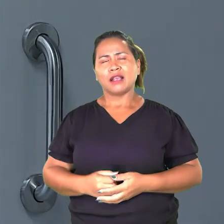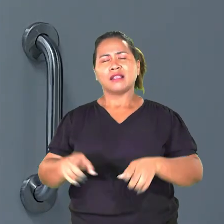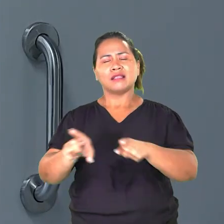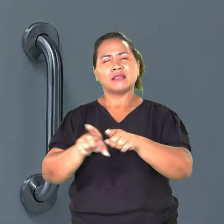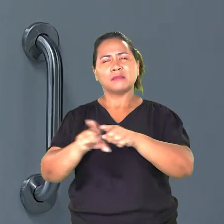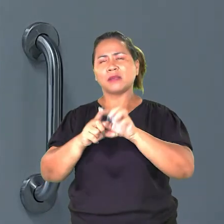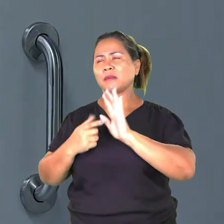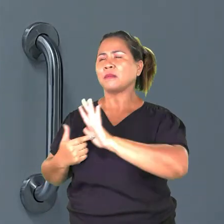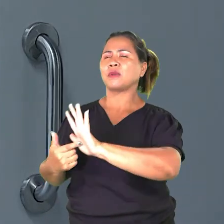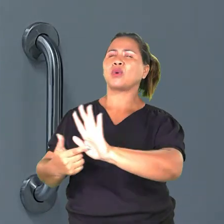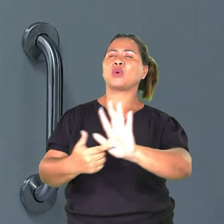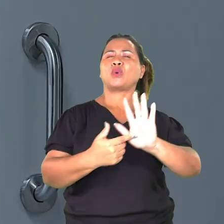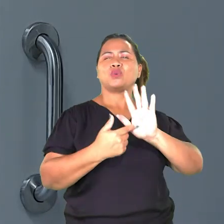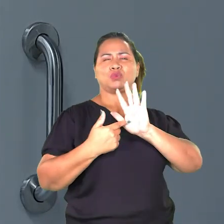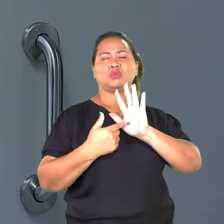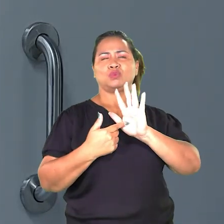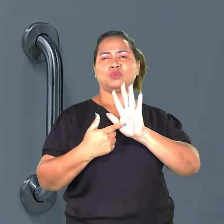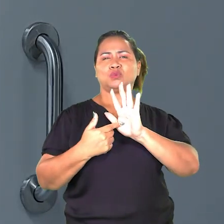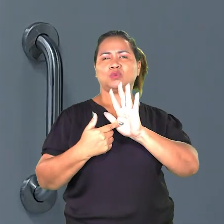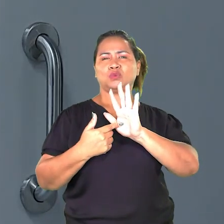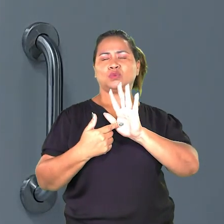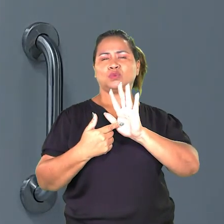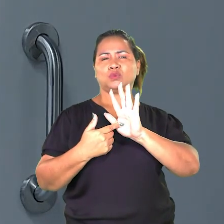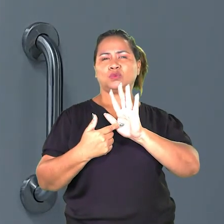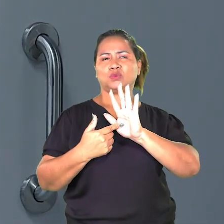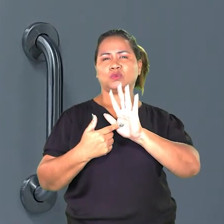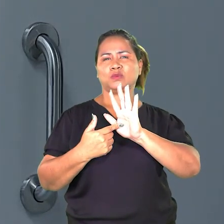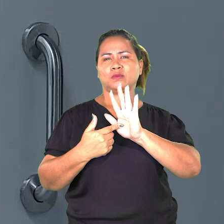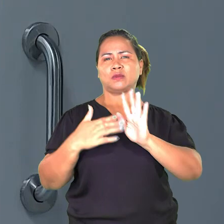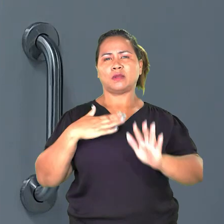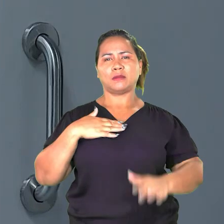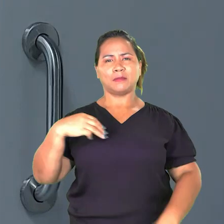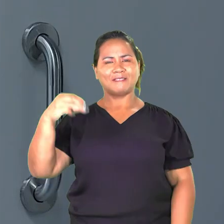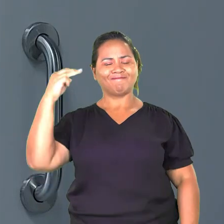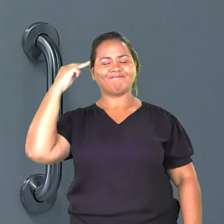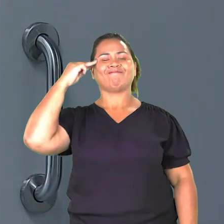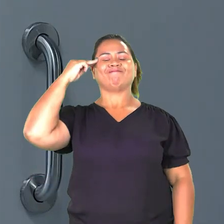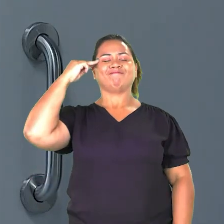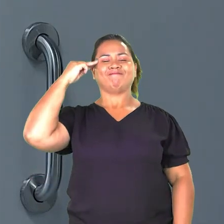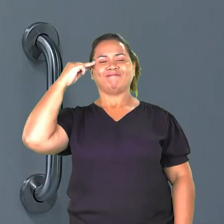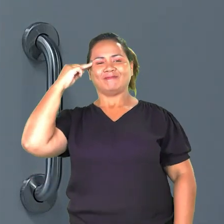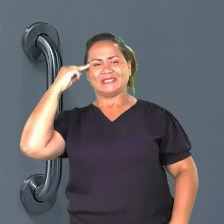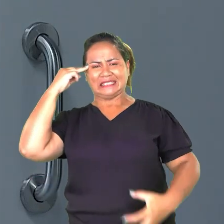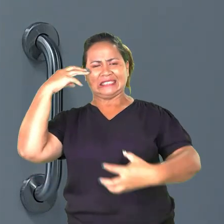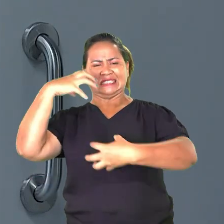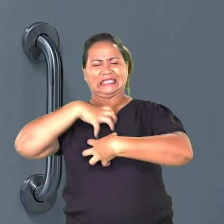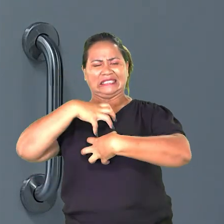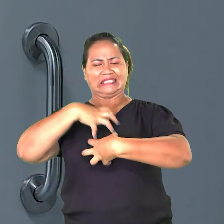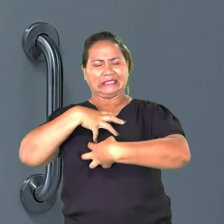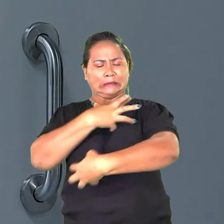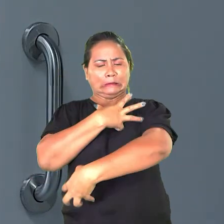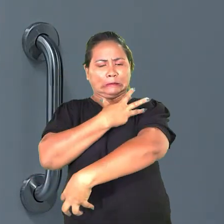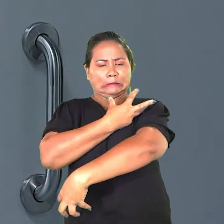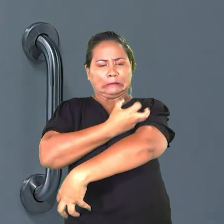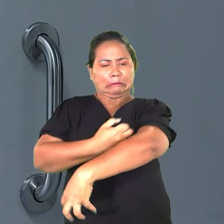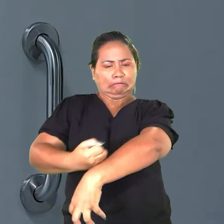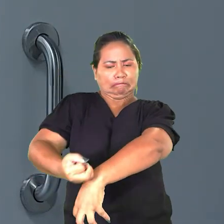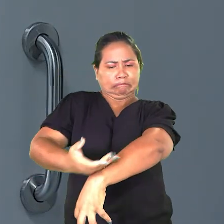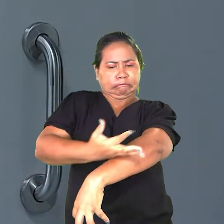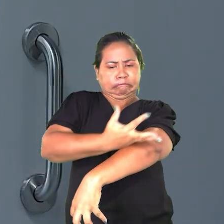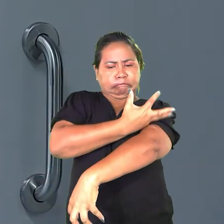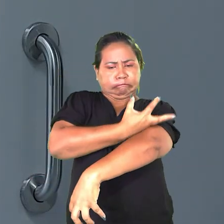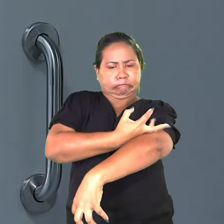maresias. Arrasto velas rotas pelo vento e mastros carregados de